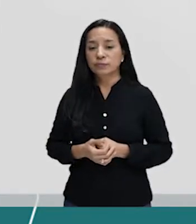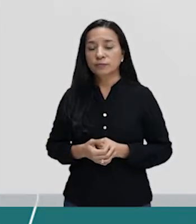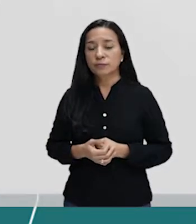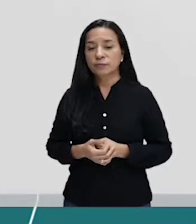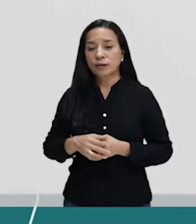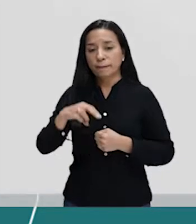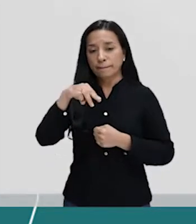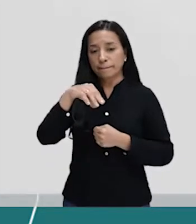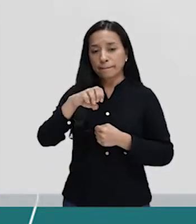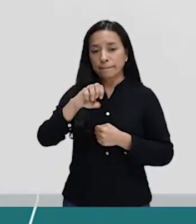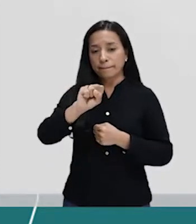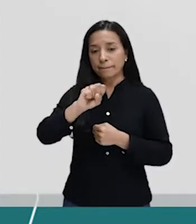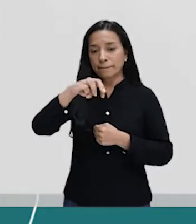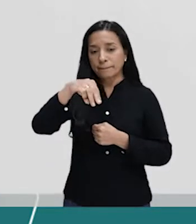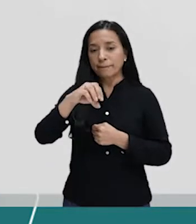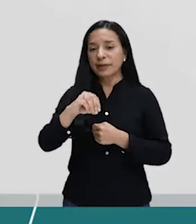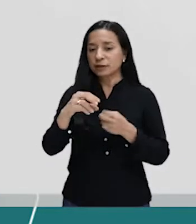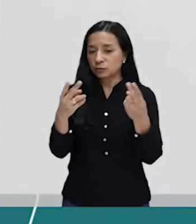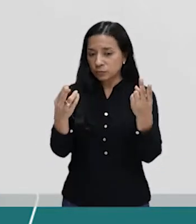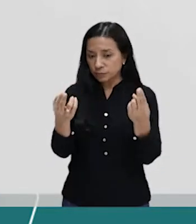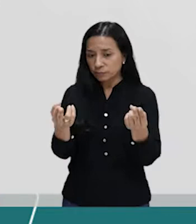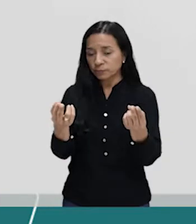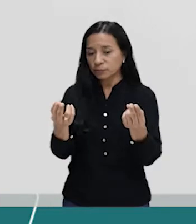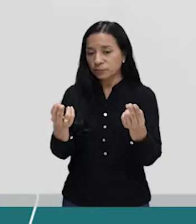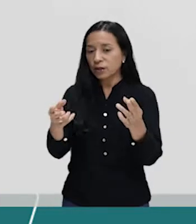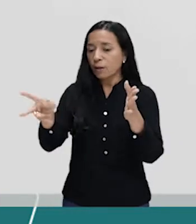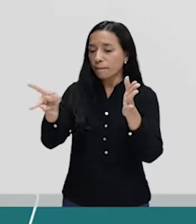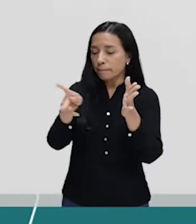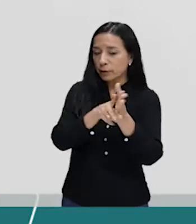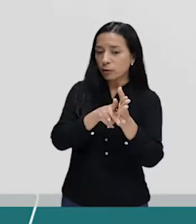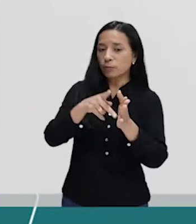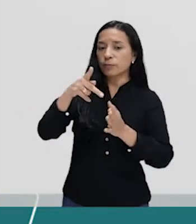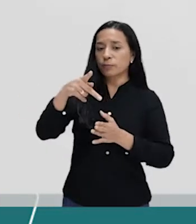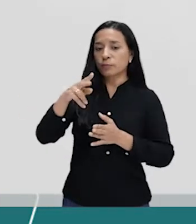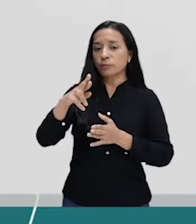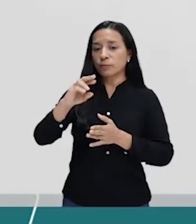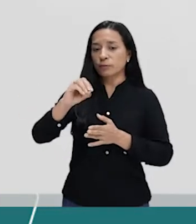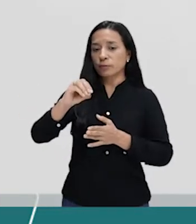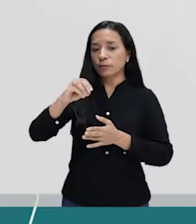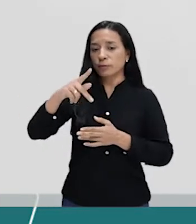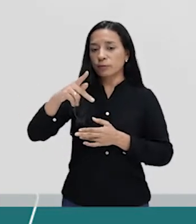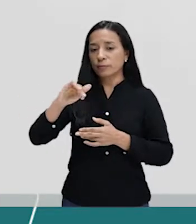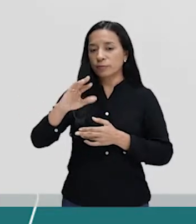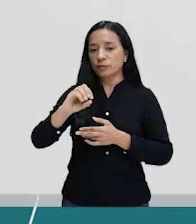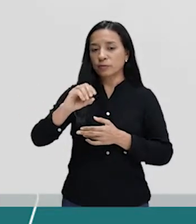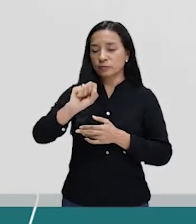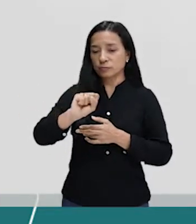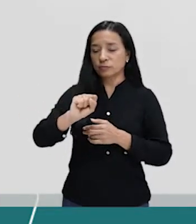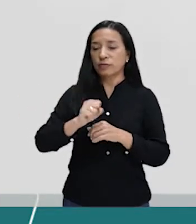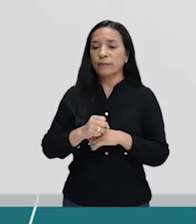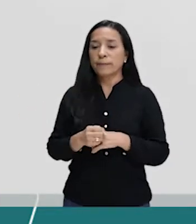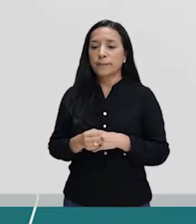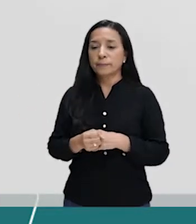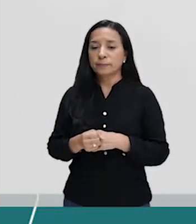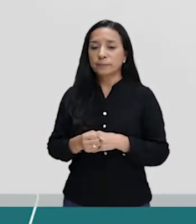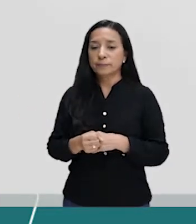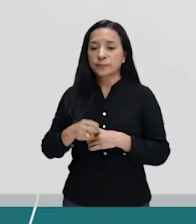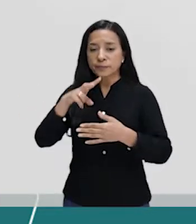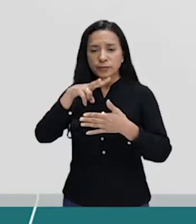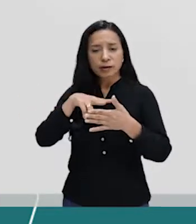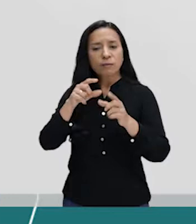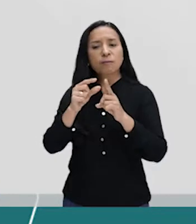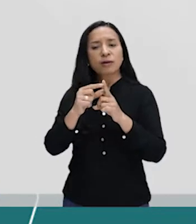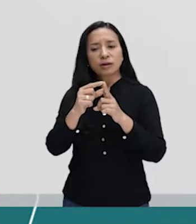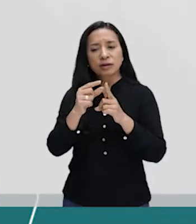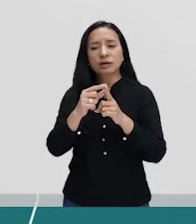Estas palavras são demonstrativos de reforço na medida em que têm o mesmo sentido de idêntico e pessoa. Você